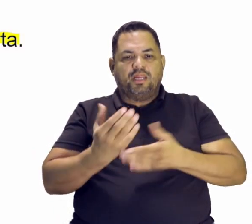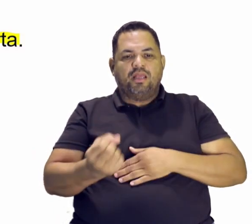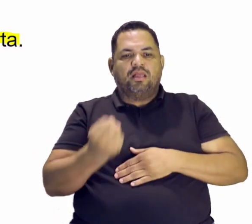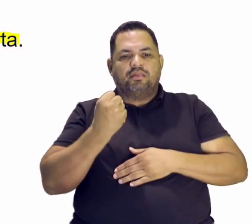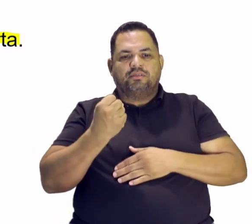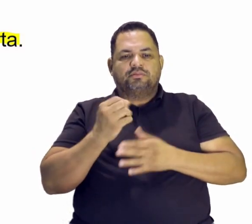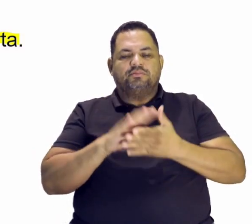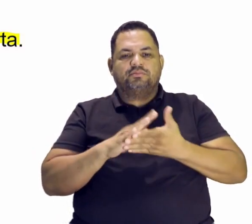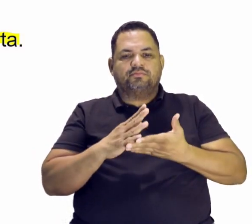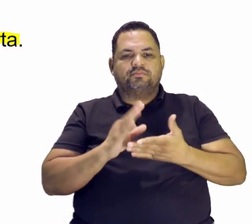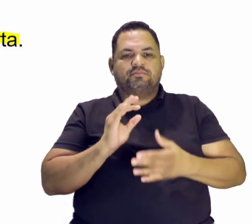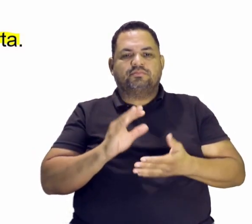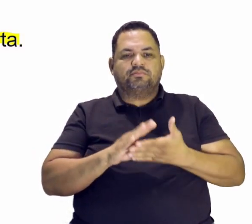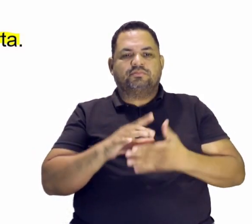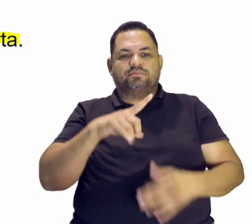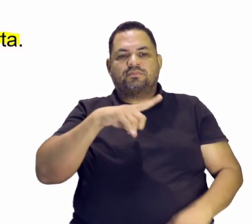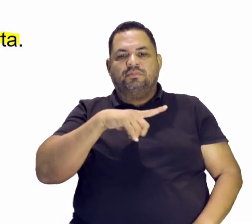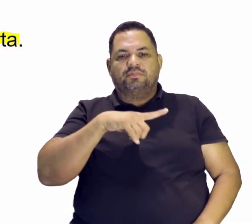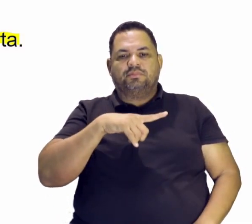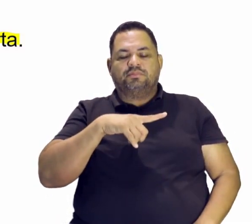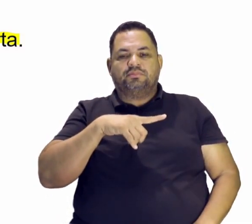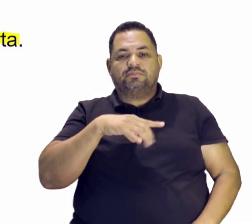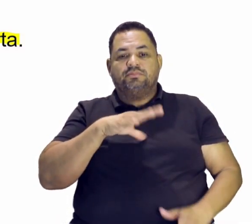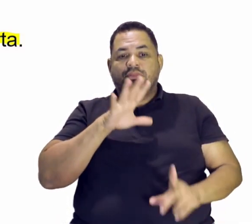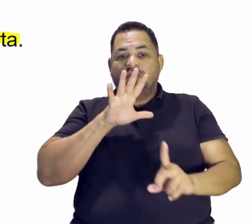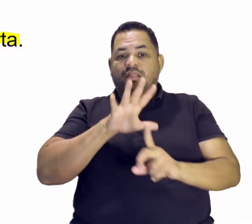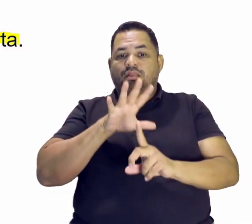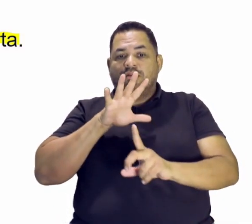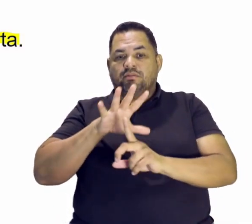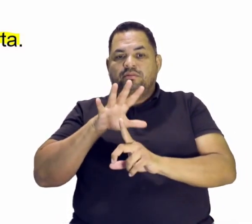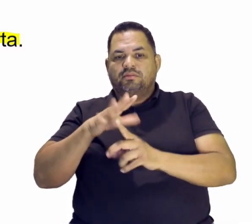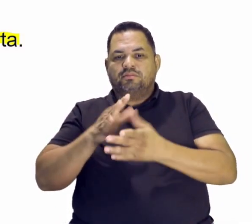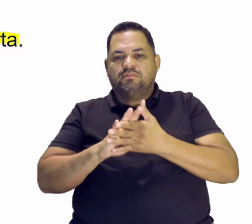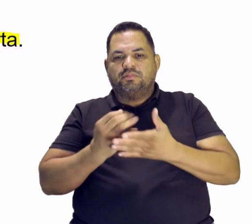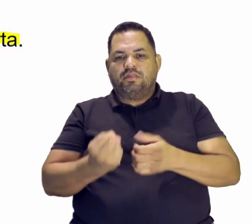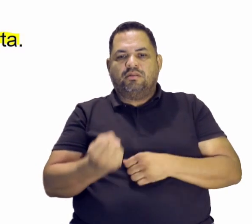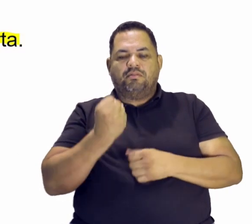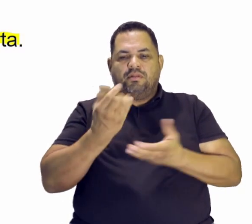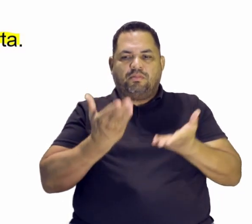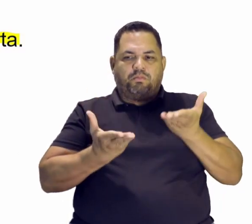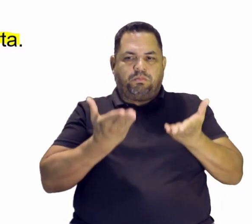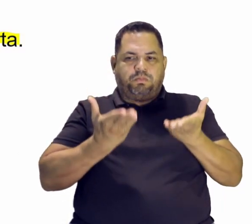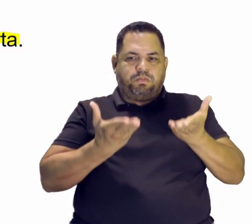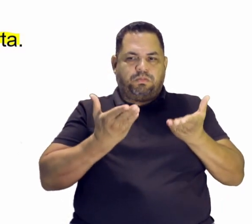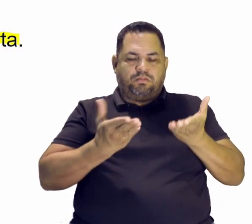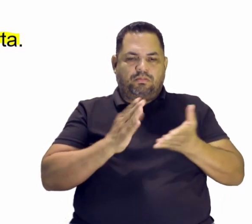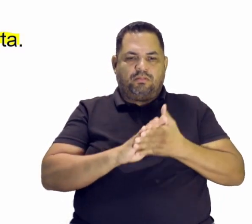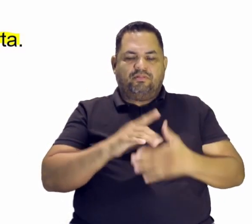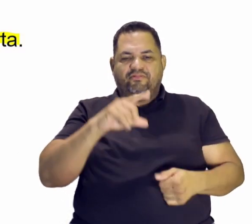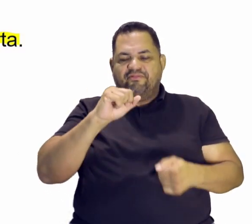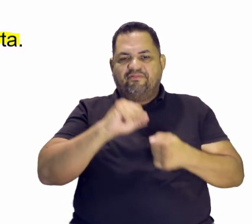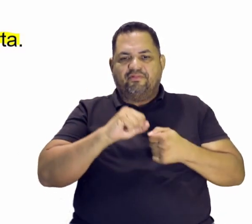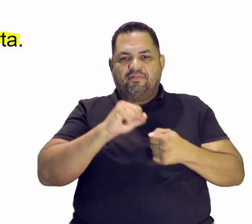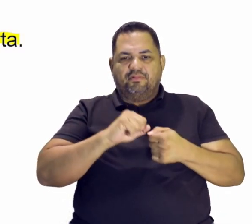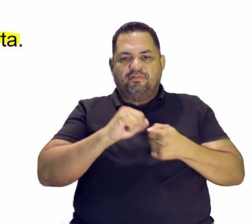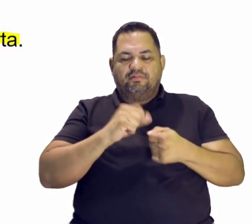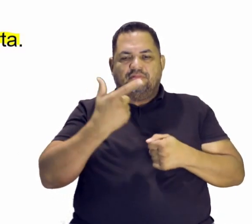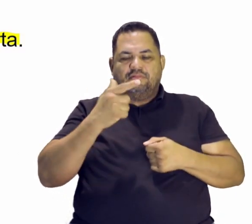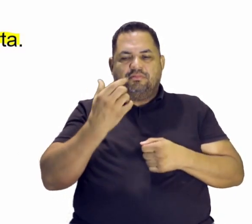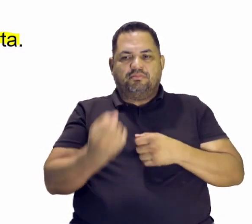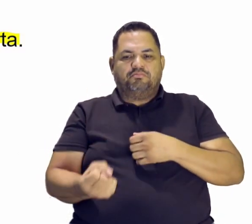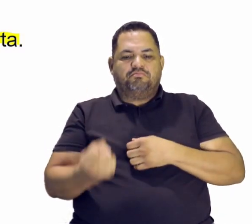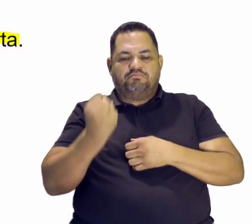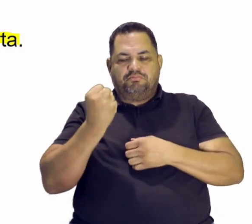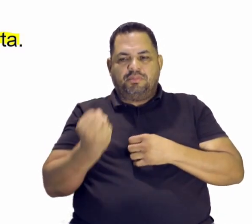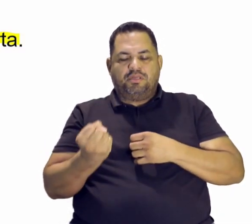ela excede o que é imposto pela resistência e pelo peso. Então se eu fizer esse movimento sem um peso, sem uma carga